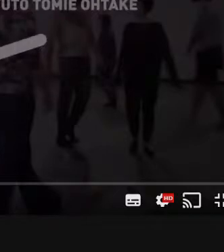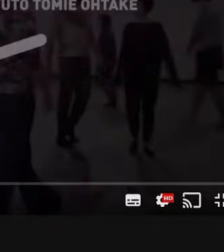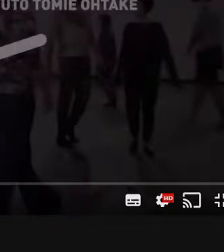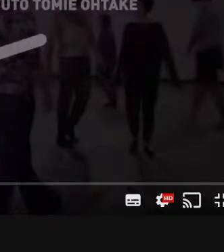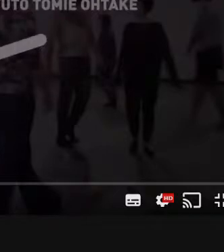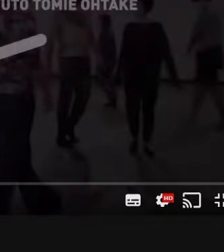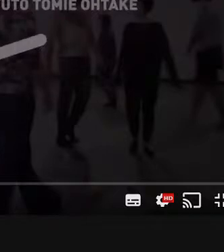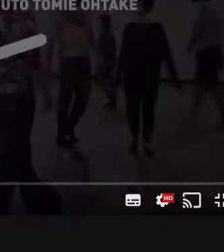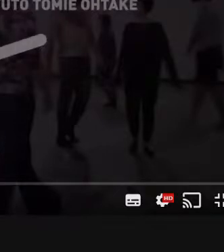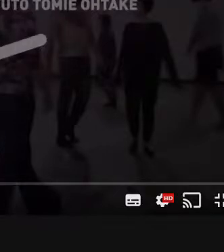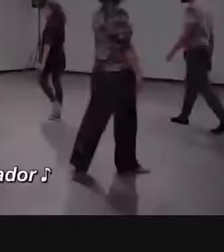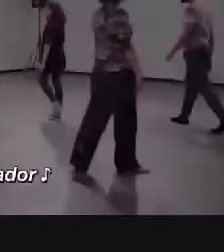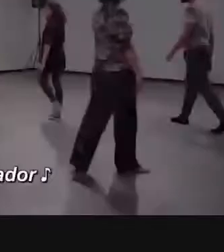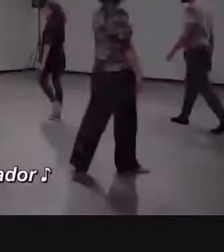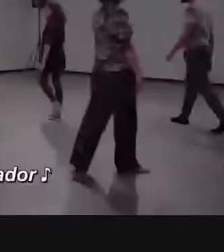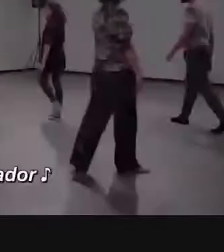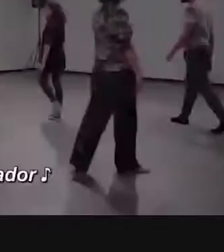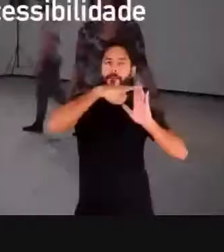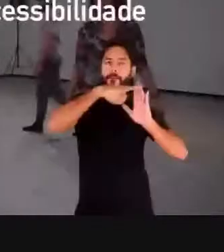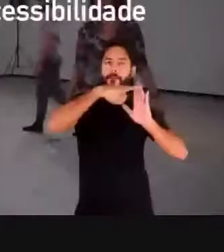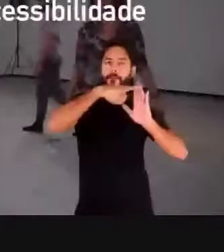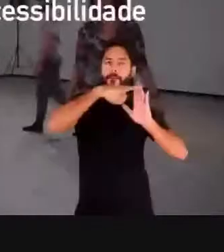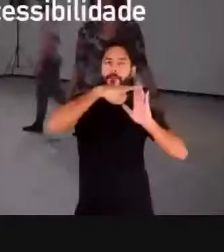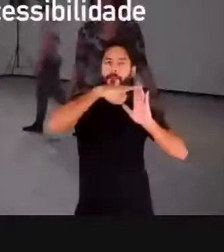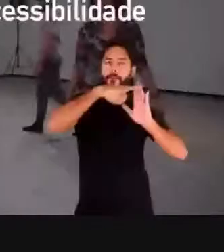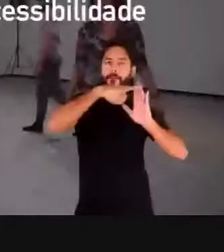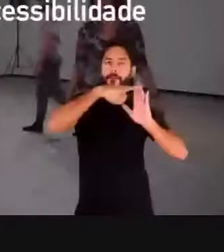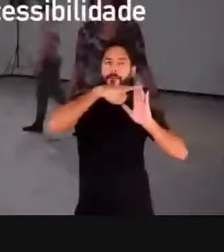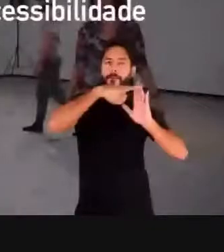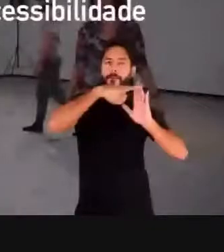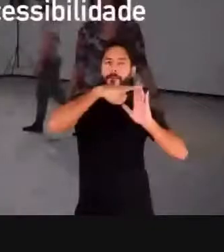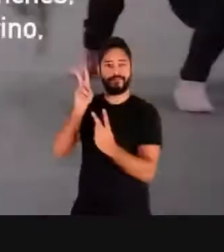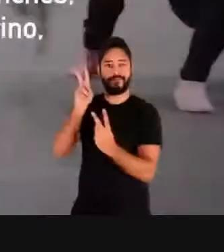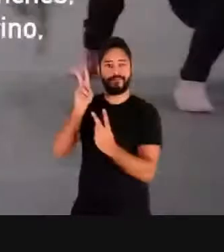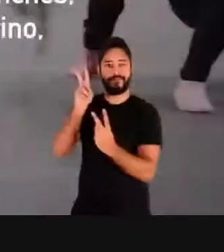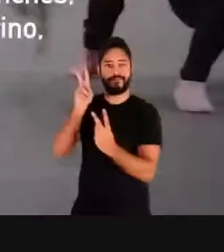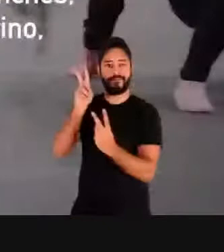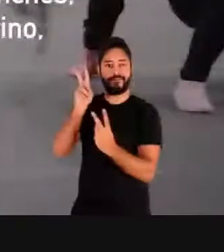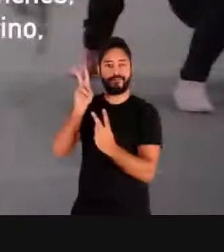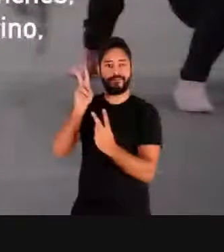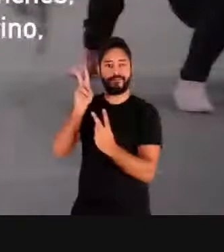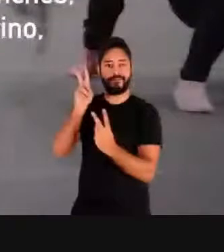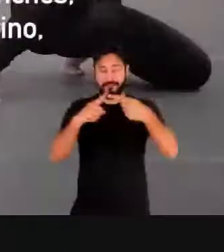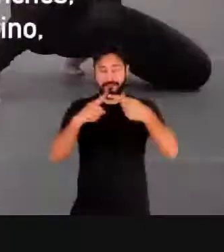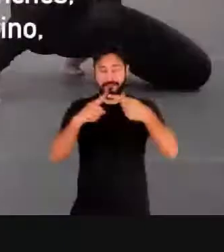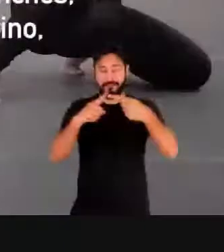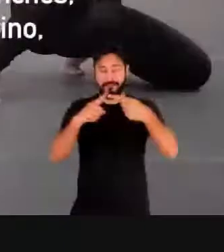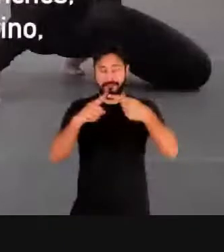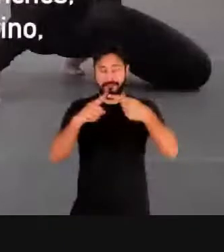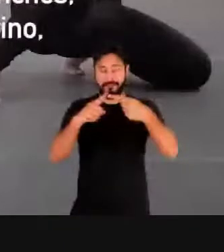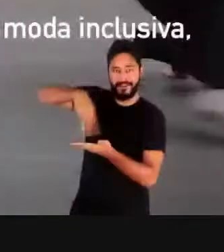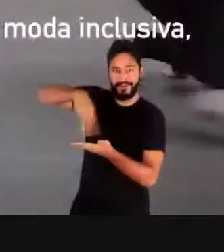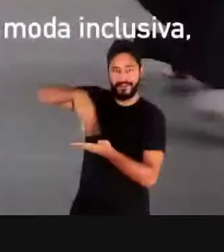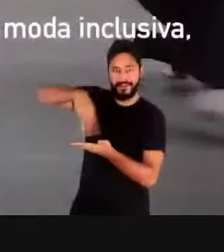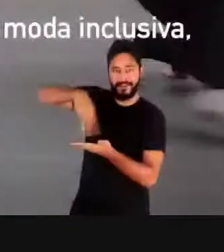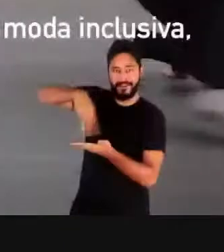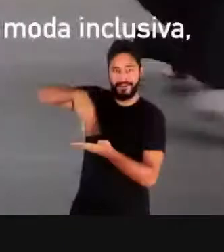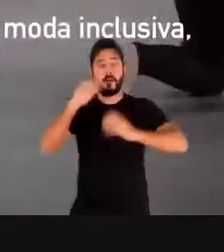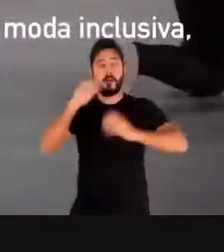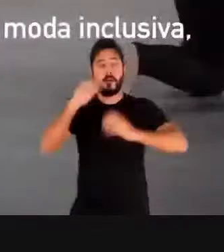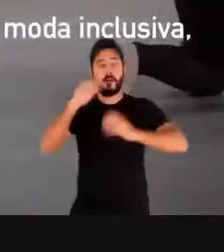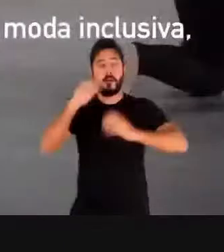A equipe do Programa de Acessibilidade do Instituto Tomiotaki convidou Marcos Abranches, coreógrafo e dançarino, e Isa Meirelles,